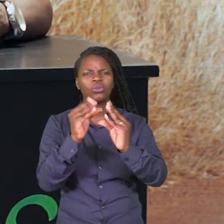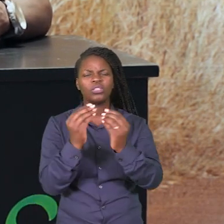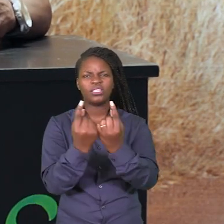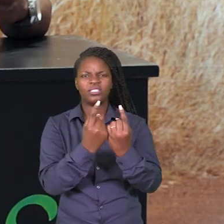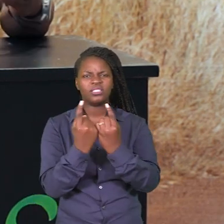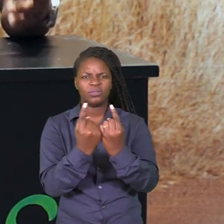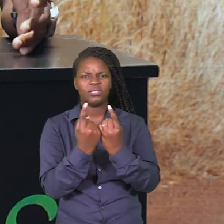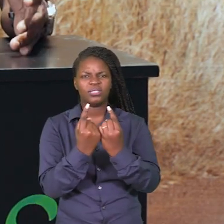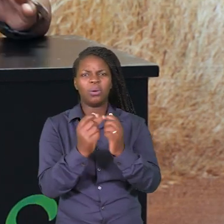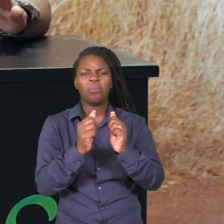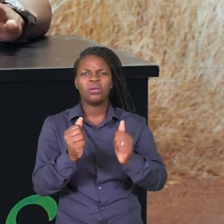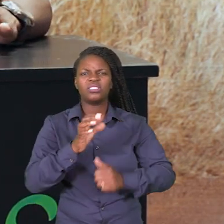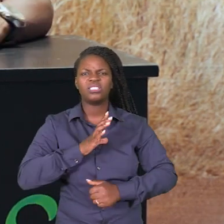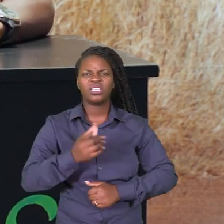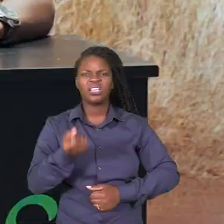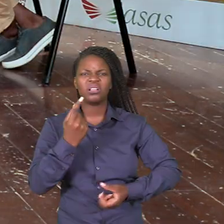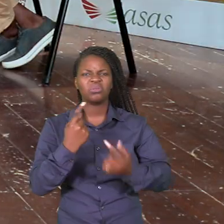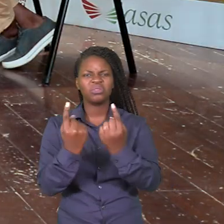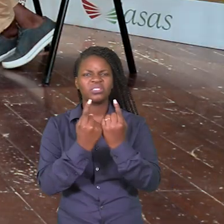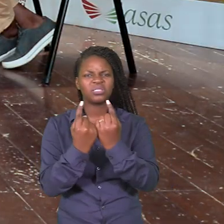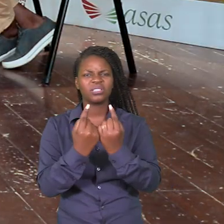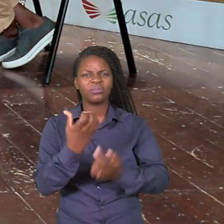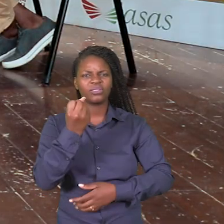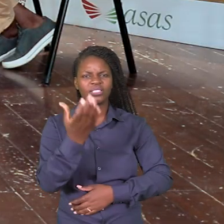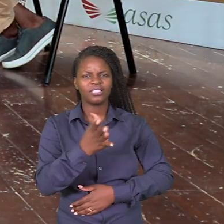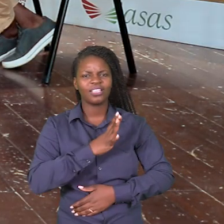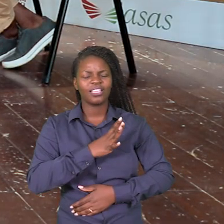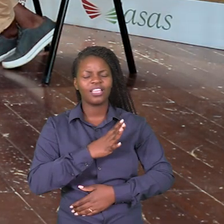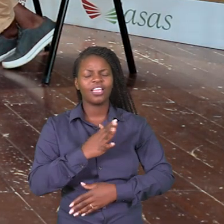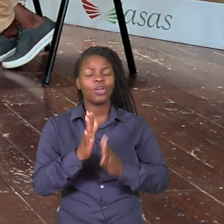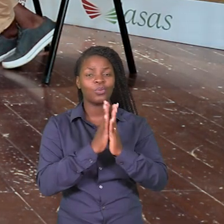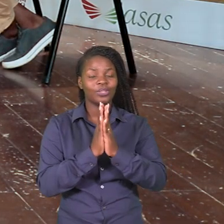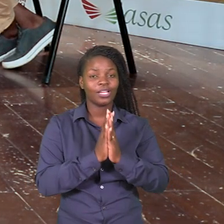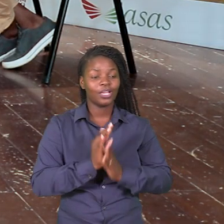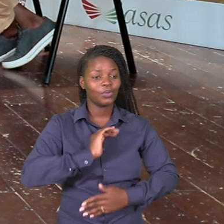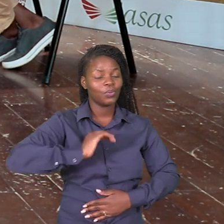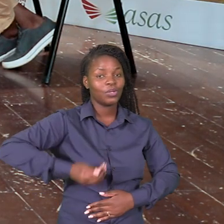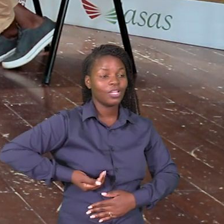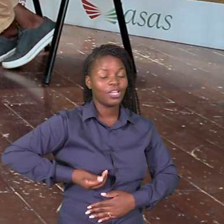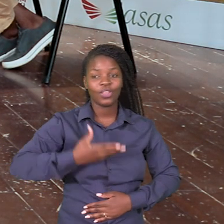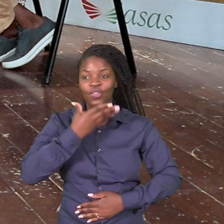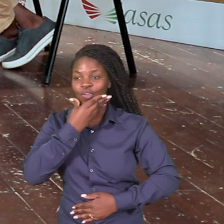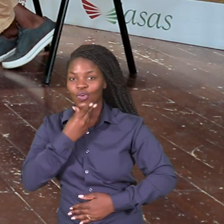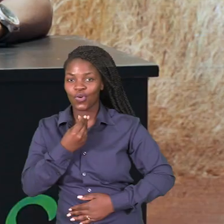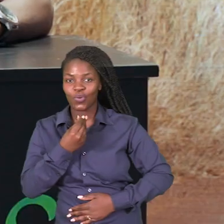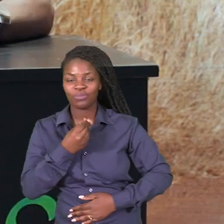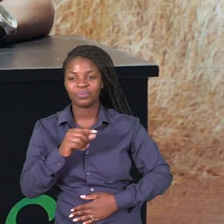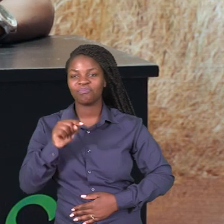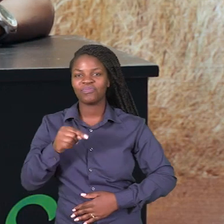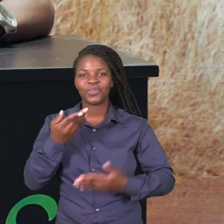a SJ a denunciar esses casos são alguns pontos que podem ser tidos em conta nesta segunda parte Muito obrigado edr muito obrigado